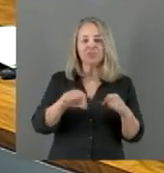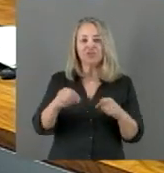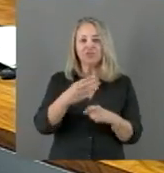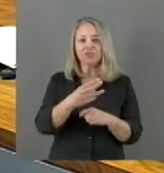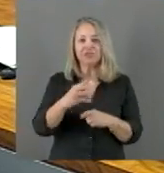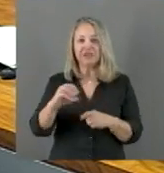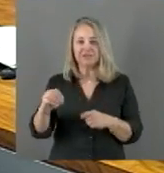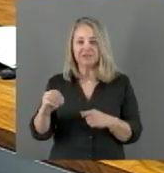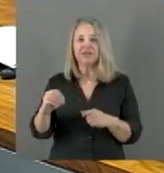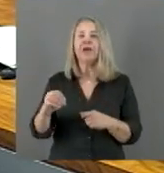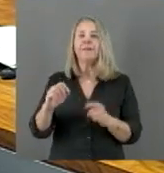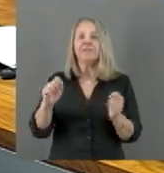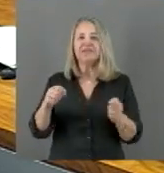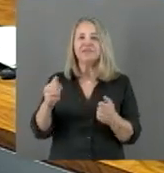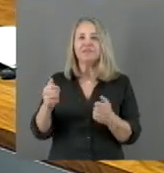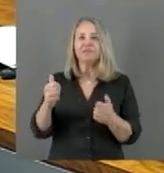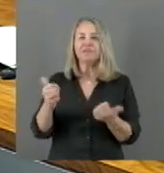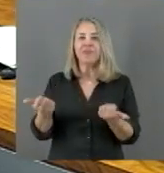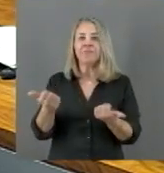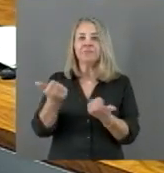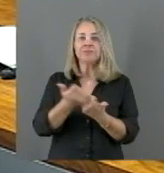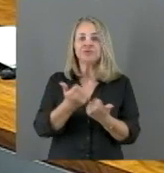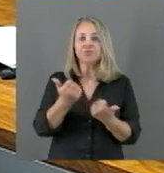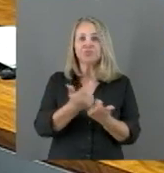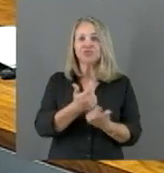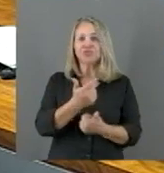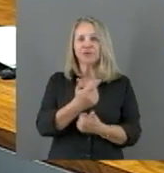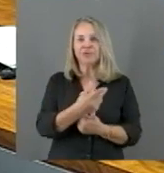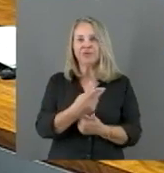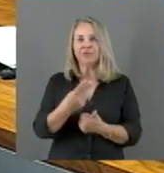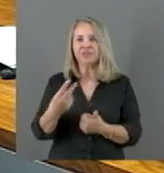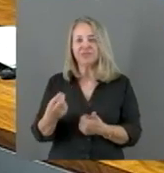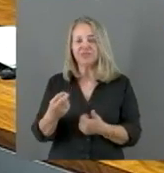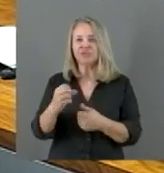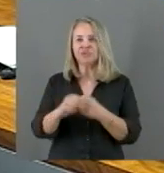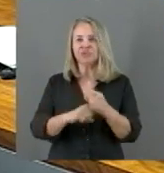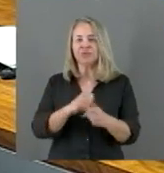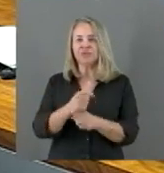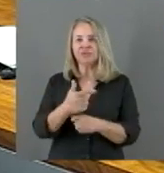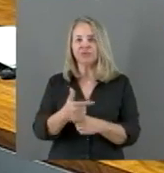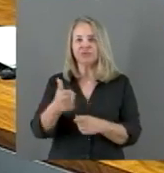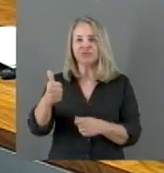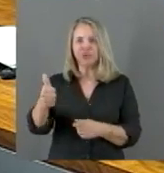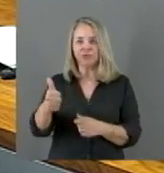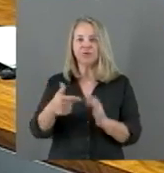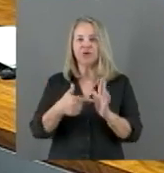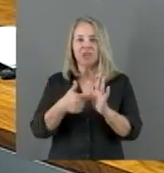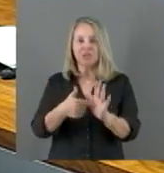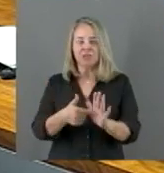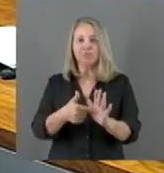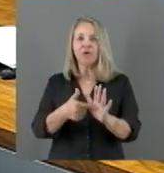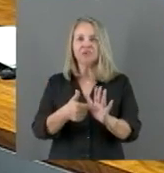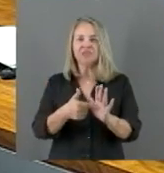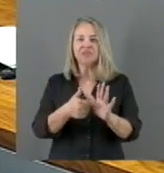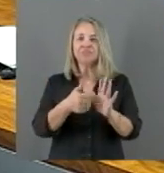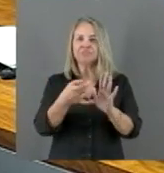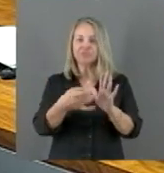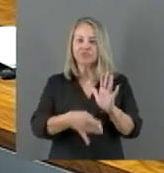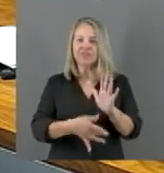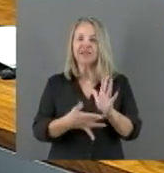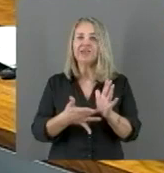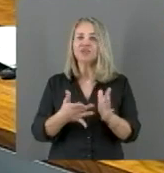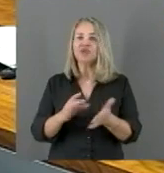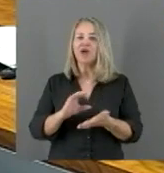artigo 20, 22, 1º da Lei 8212, de 1991, que disciplina respectivamente as